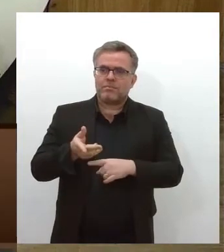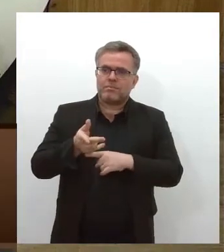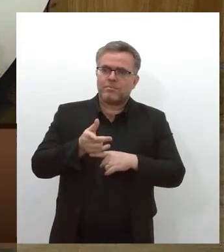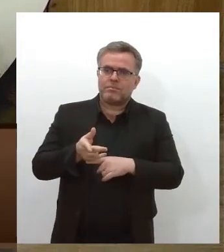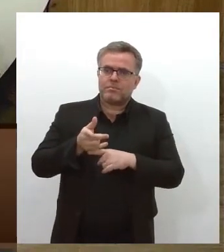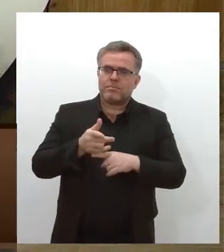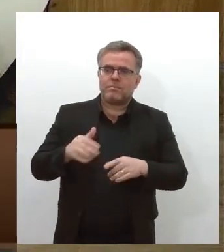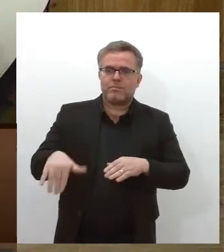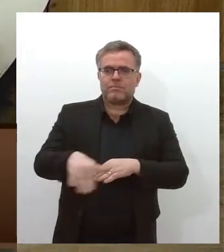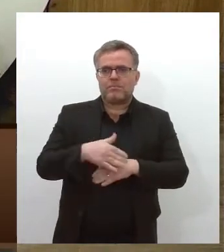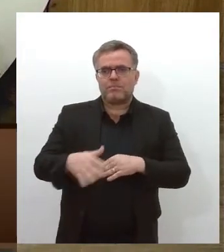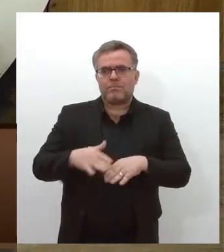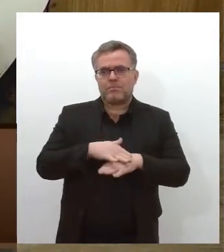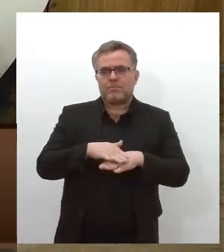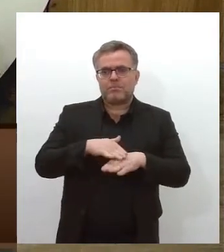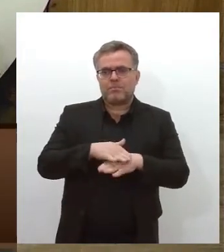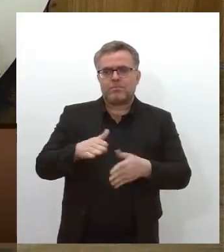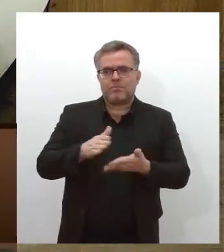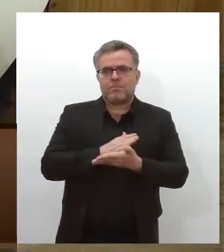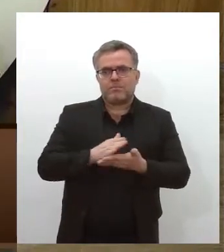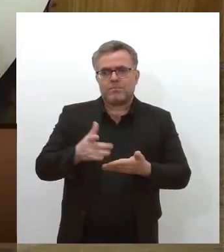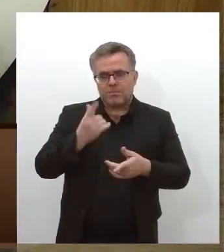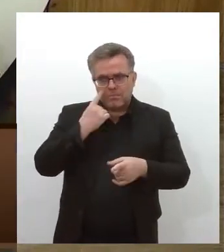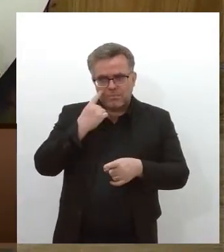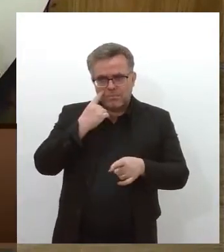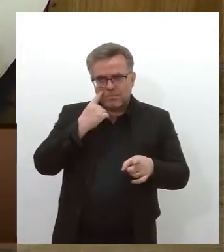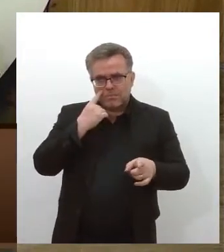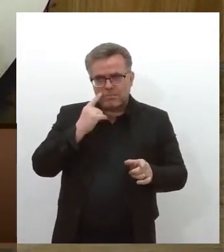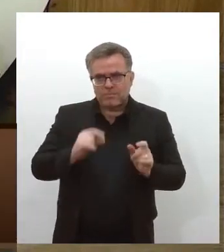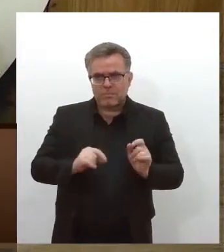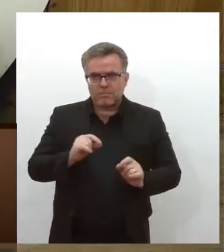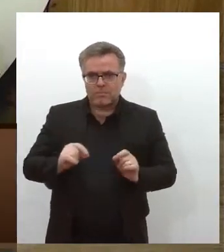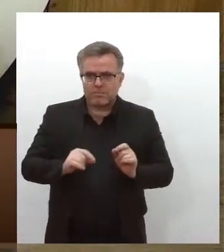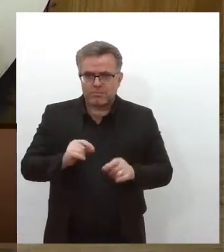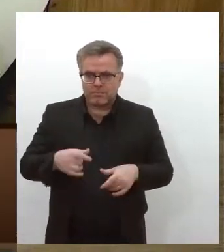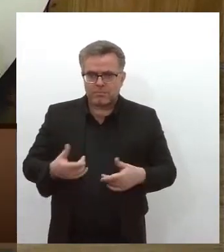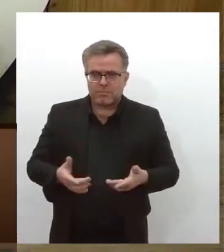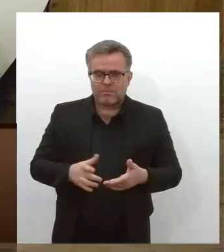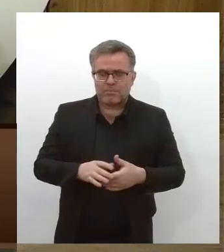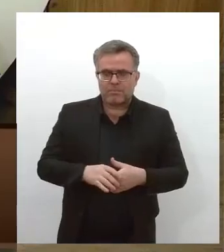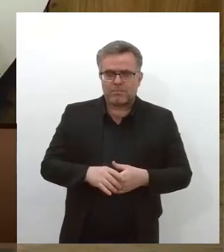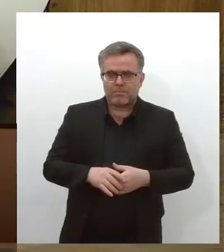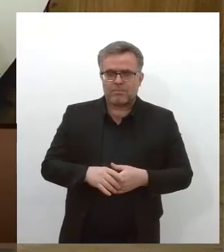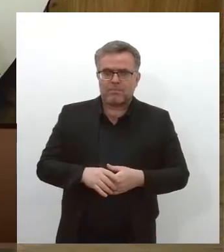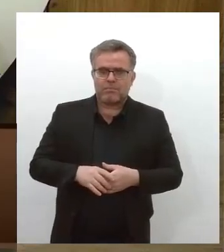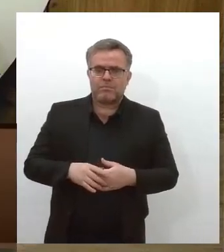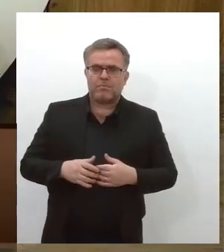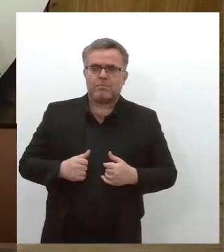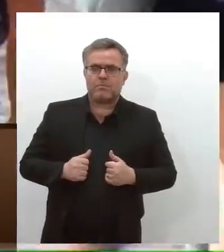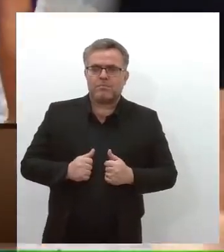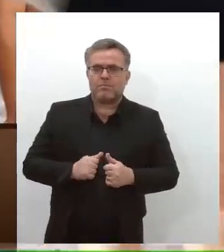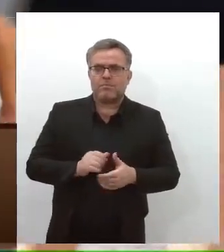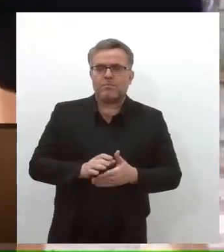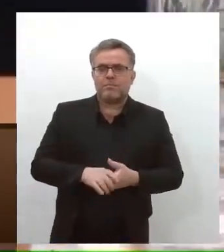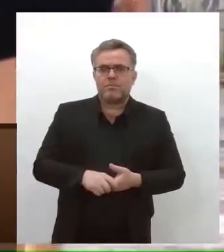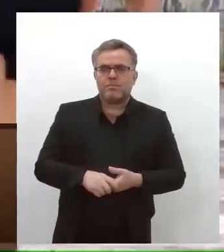conversou com alguns idosos. Vamos ouvir rapidinho essa reportagem. Convido o senhor também, Valdir, para assistir com a gente.